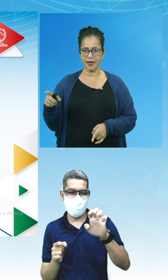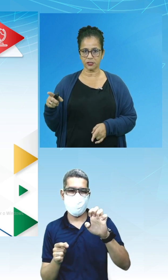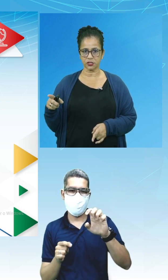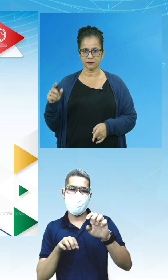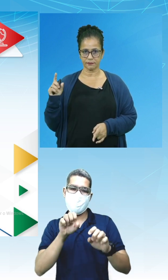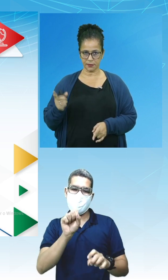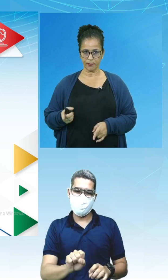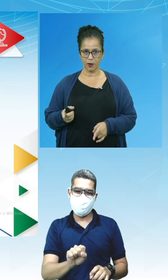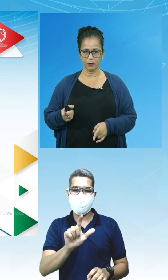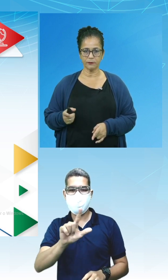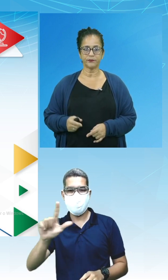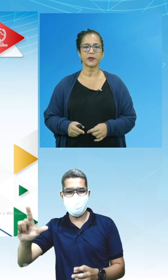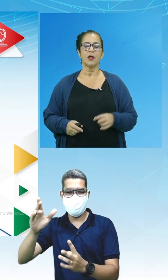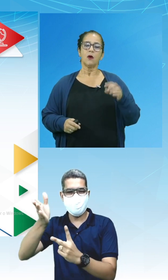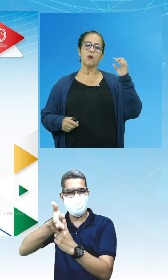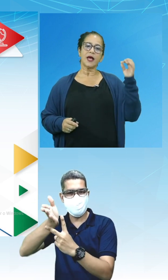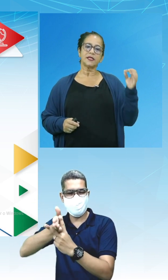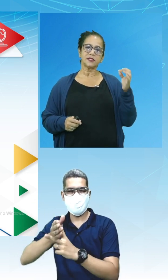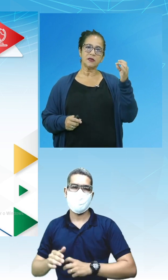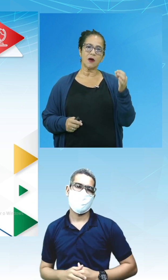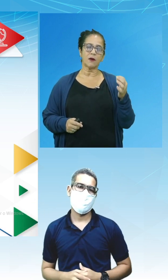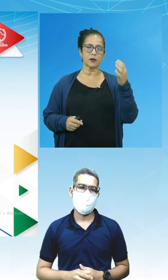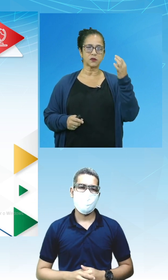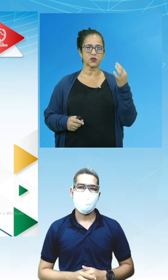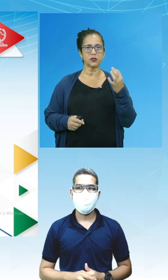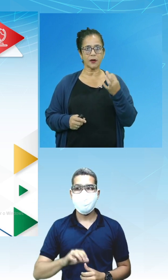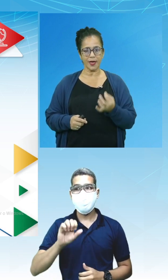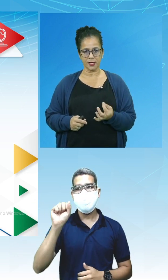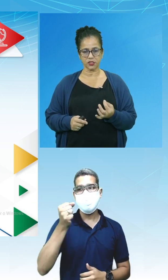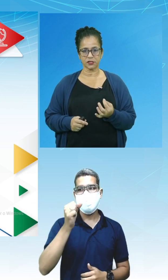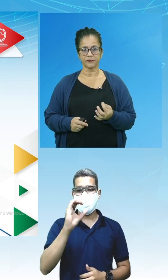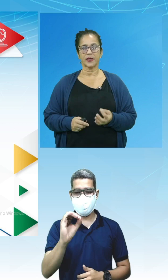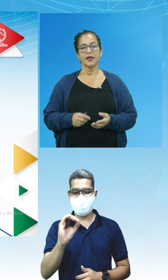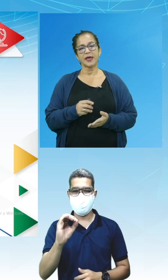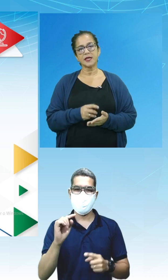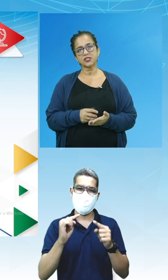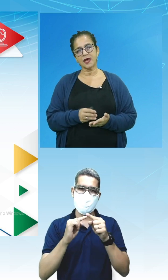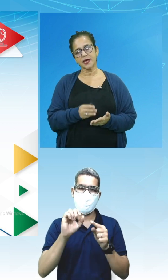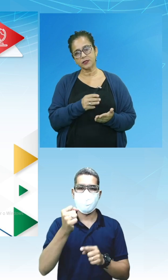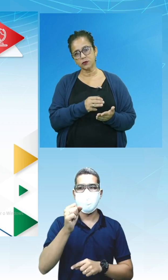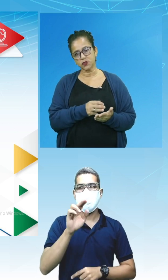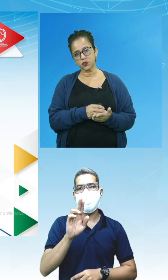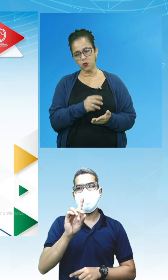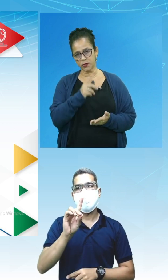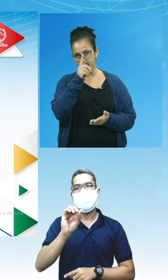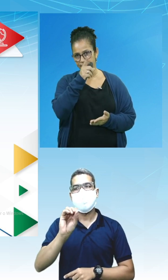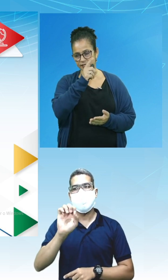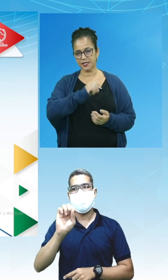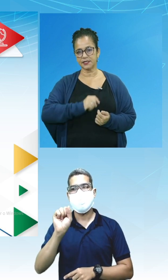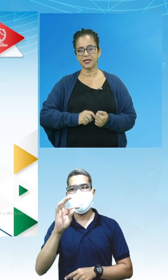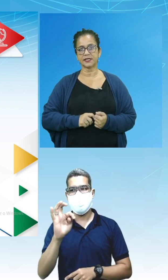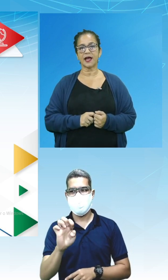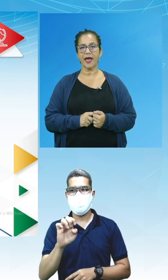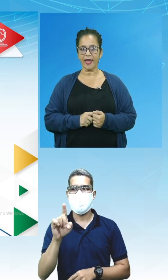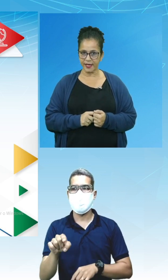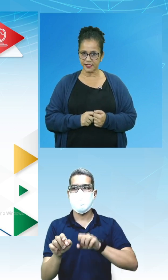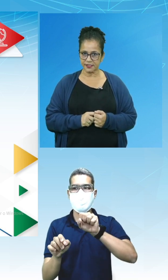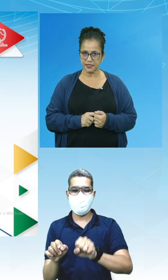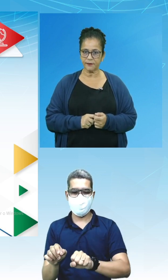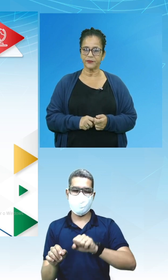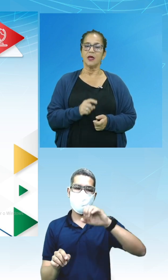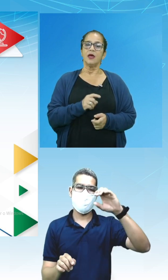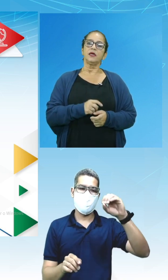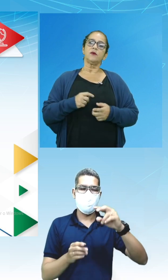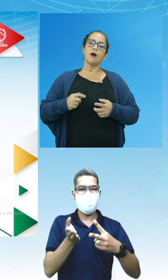o Leste. Bom? O SO, que é o Sudoeste, ele está entre o Sul, que é representado pela letra